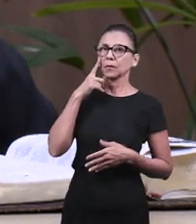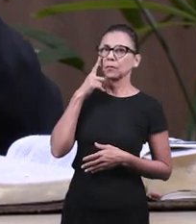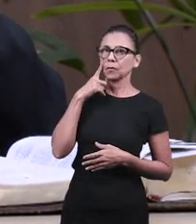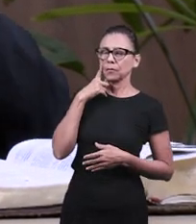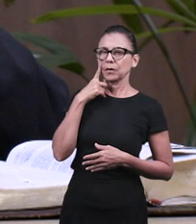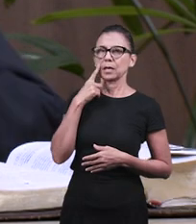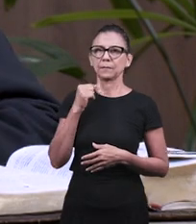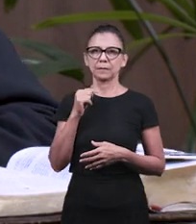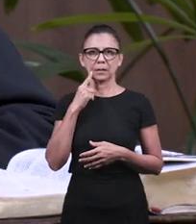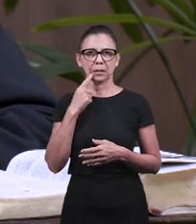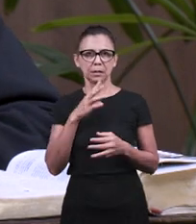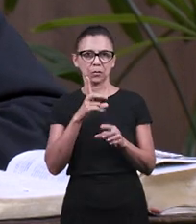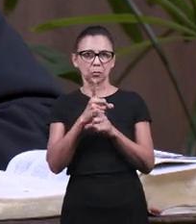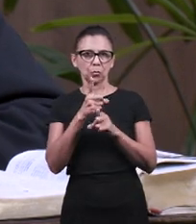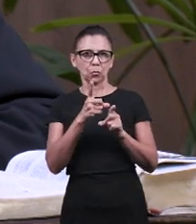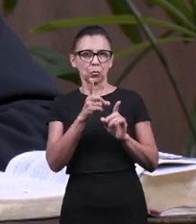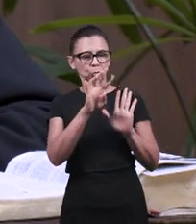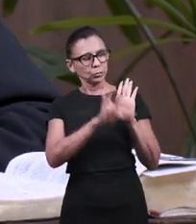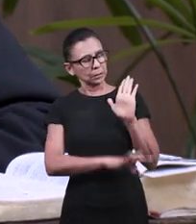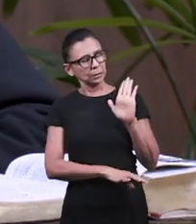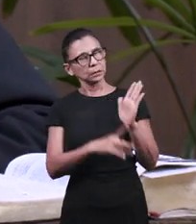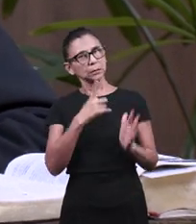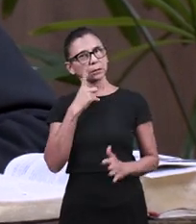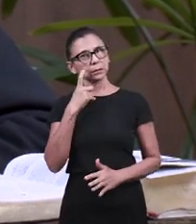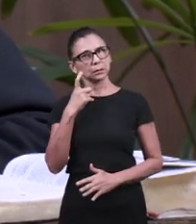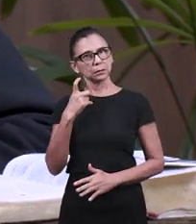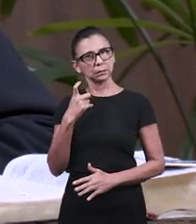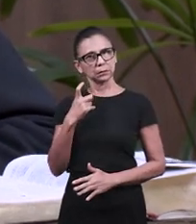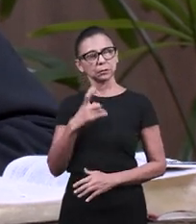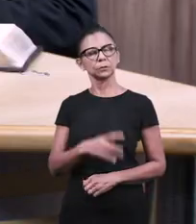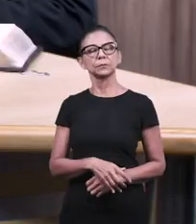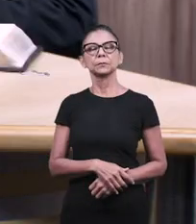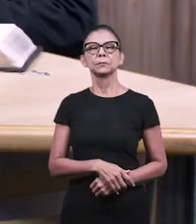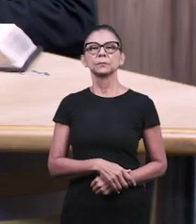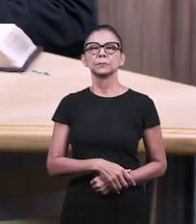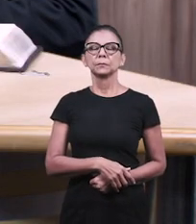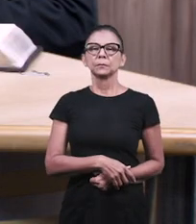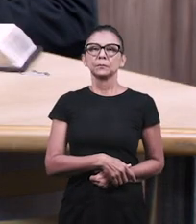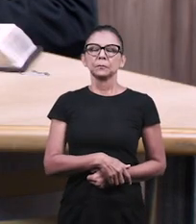Agora, vamos ver se eu acho um texto aqui muito interessante.